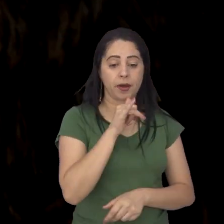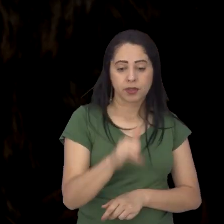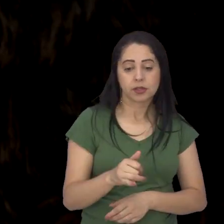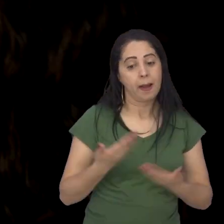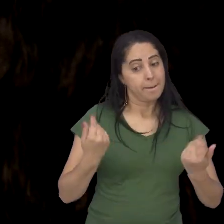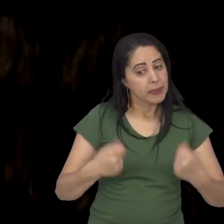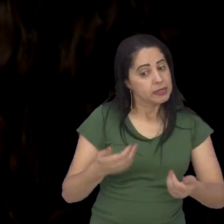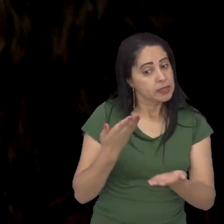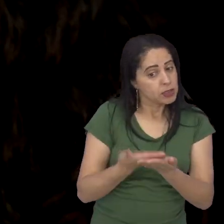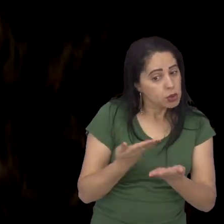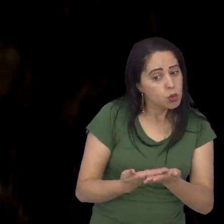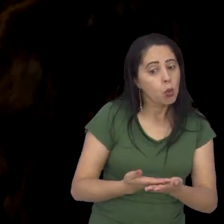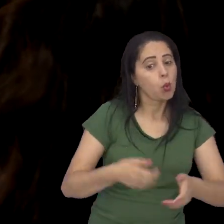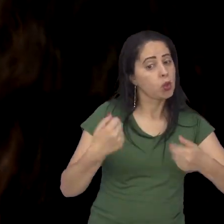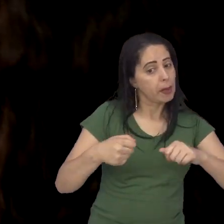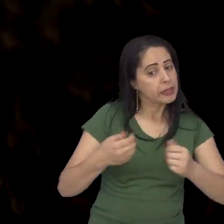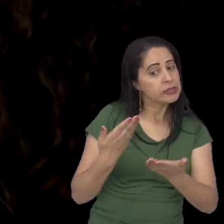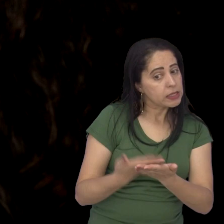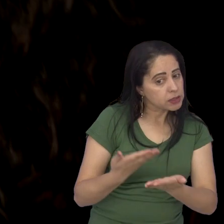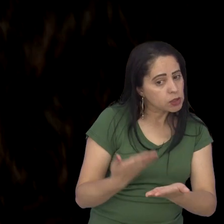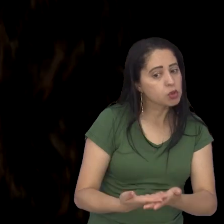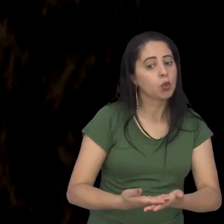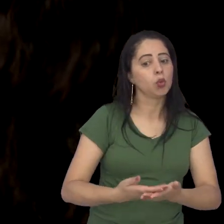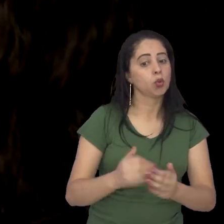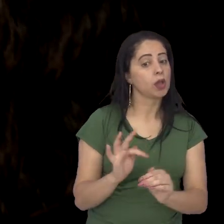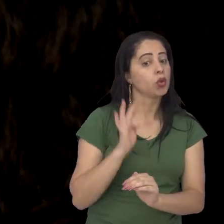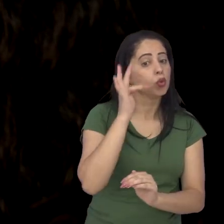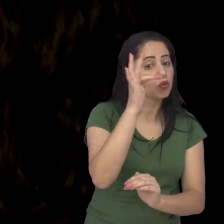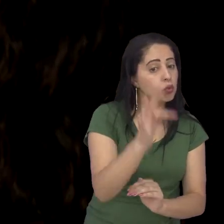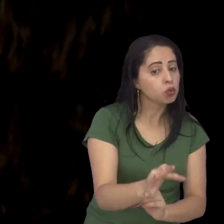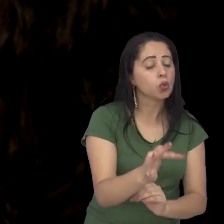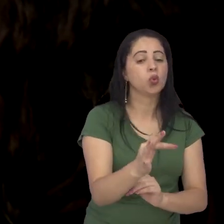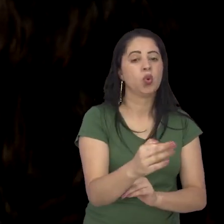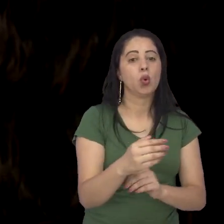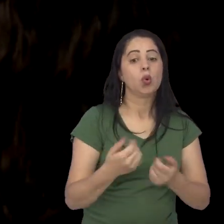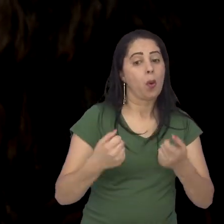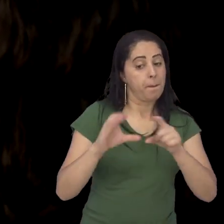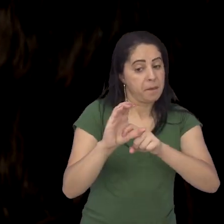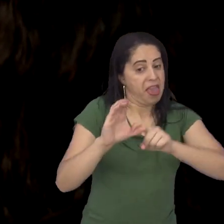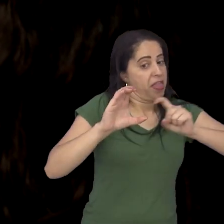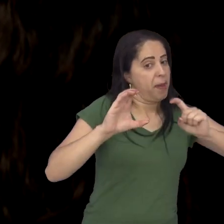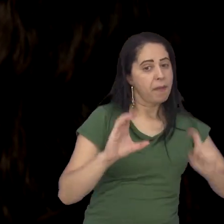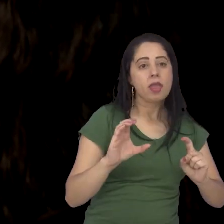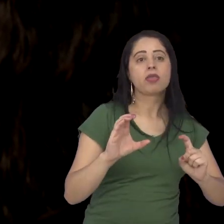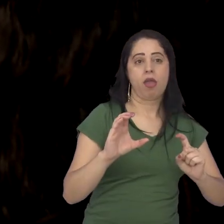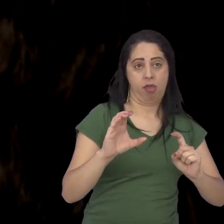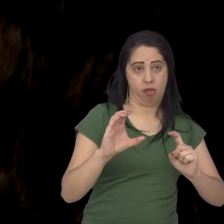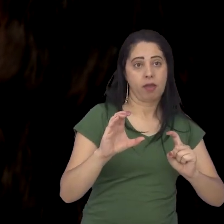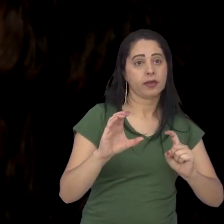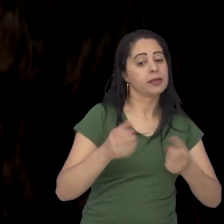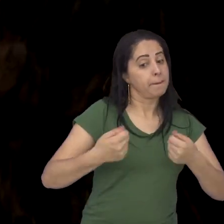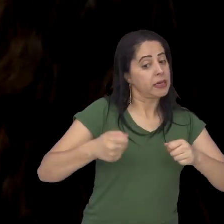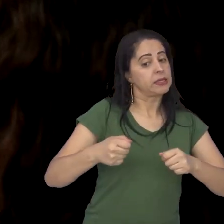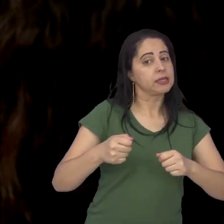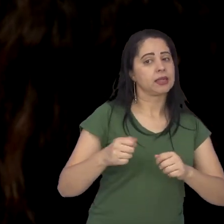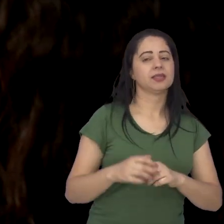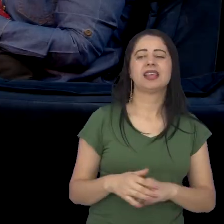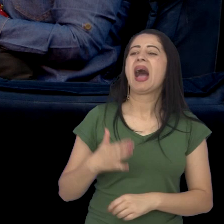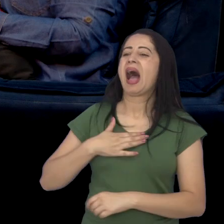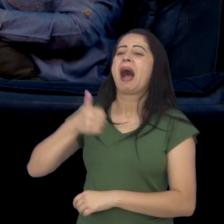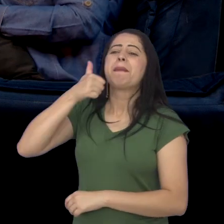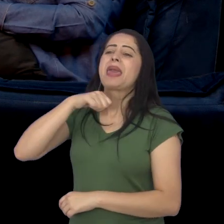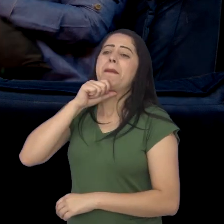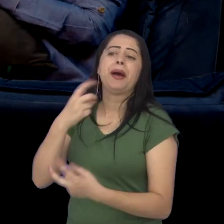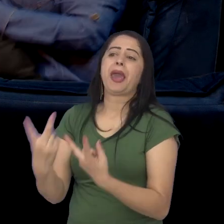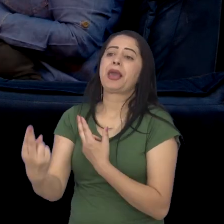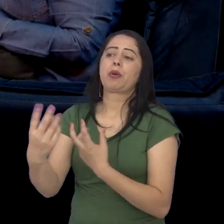falando, olha, estuda, tem que estudar, você tem que ser alguém, você não pode depender de ninguém, não pode depender de marido. Fazia muito minha isso mãe pra falou mim.